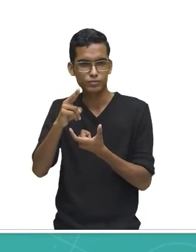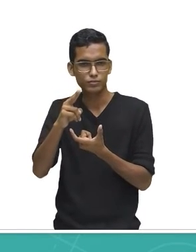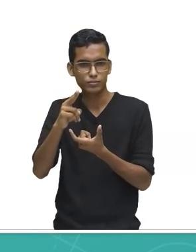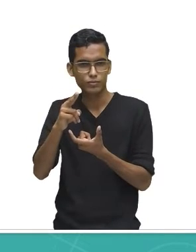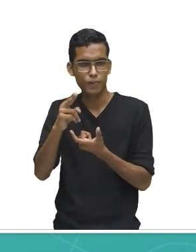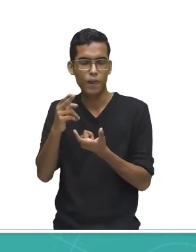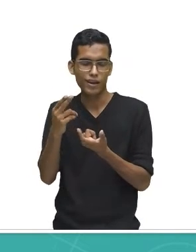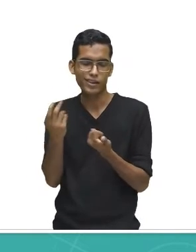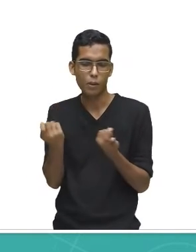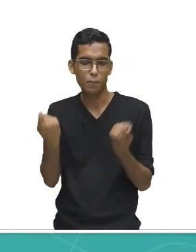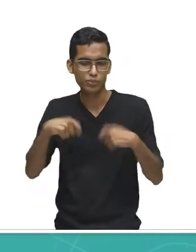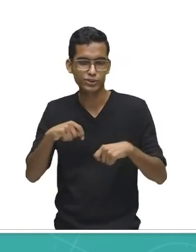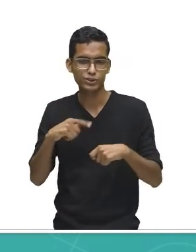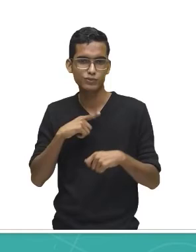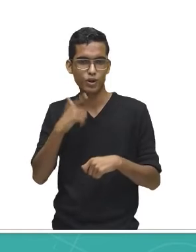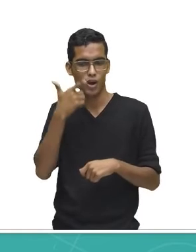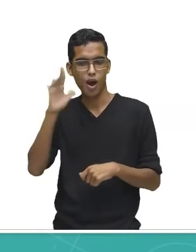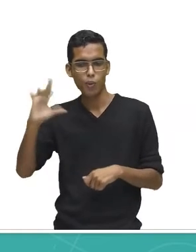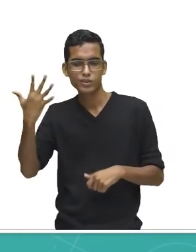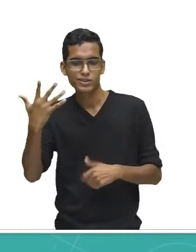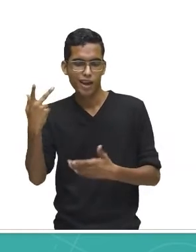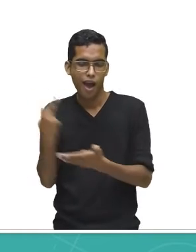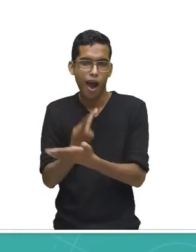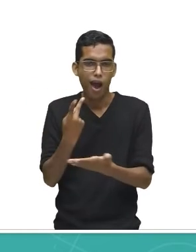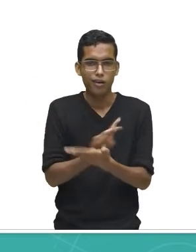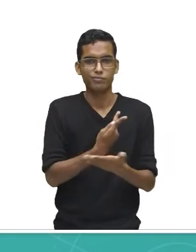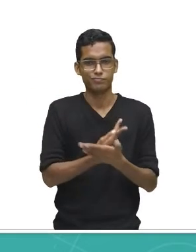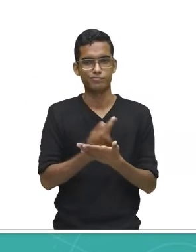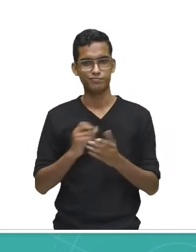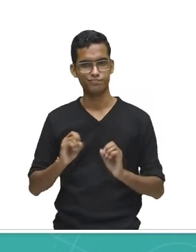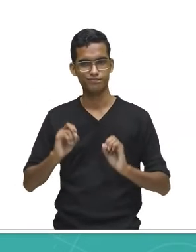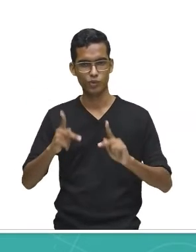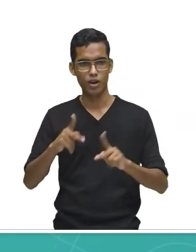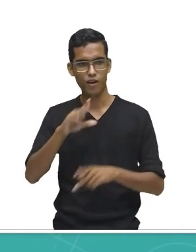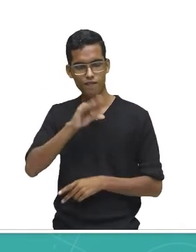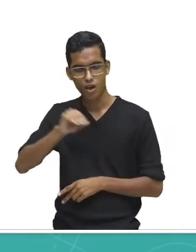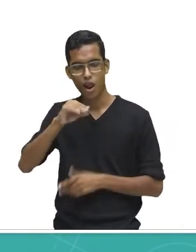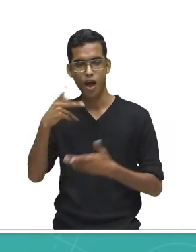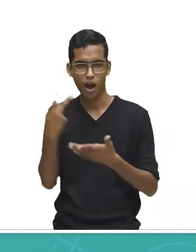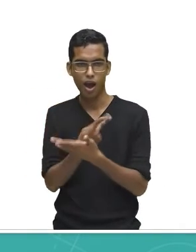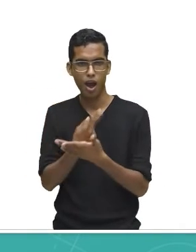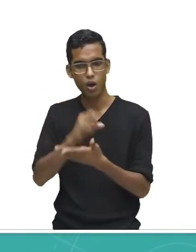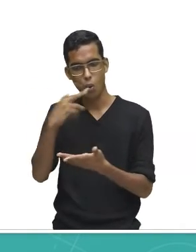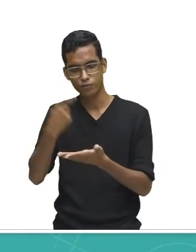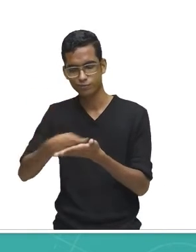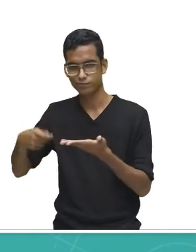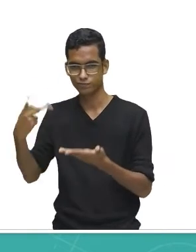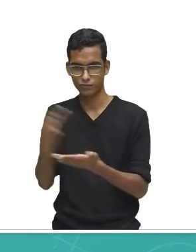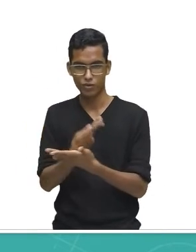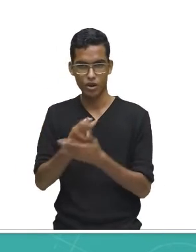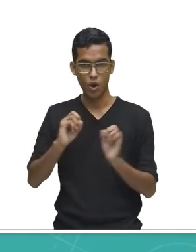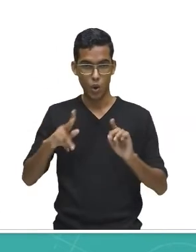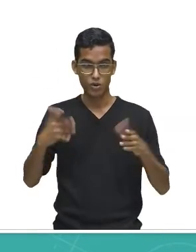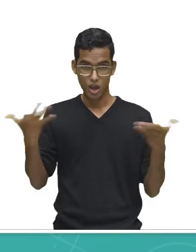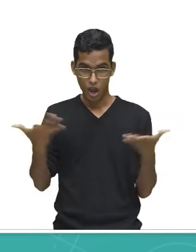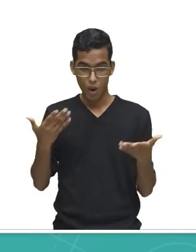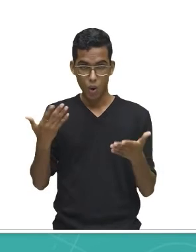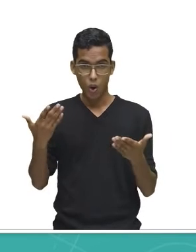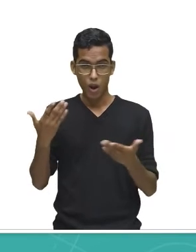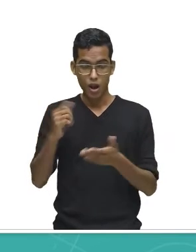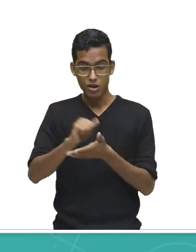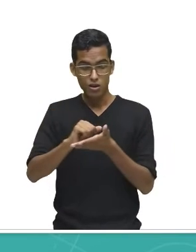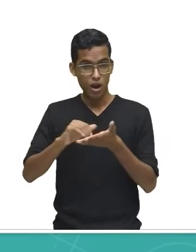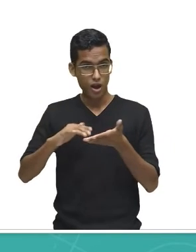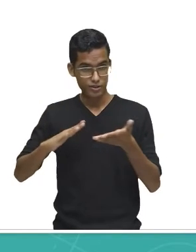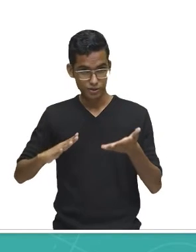este erro de prosódia, ok? Espero que vocês tenham compreendido, porque agora nós iremos exercitar, porque é